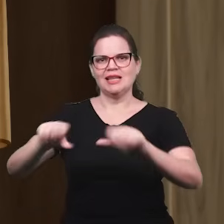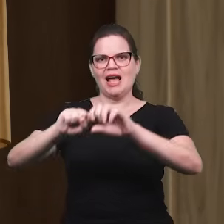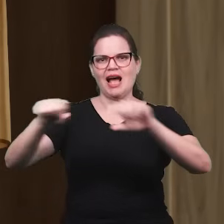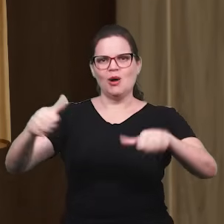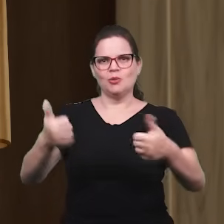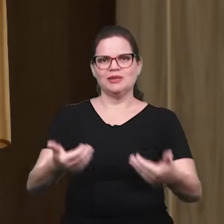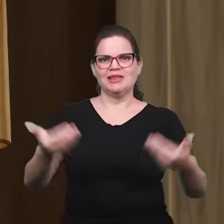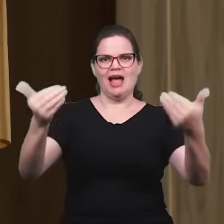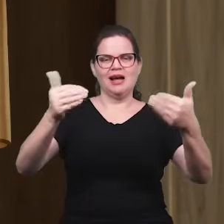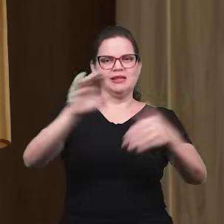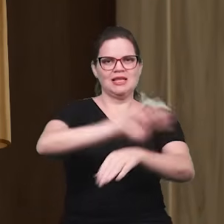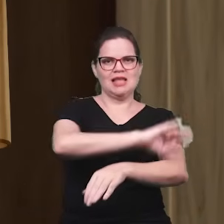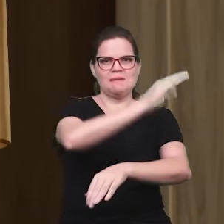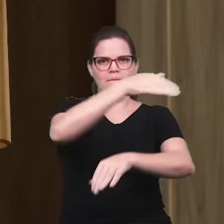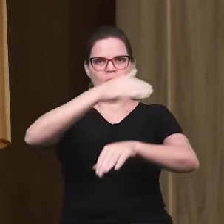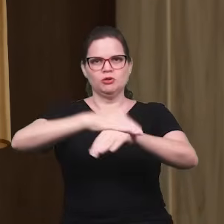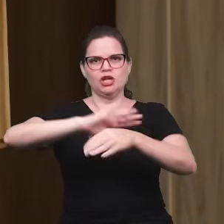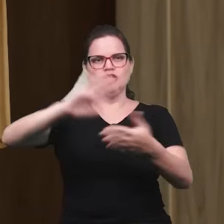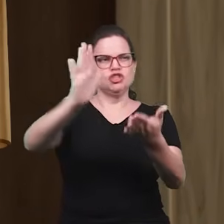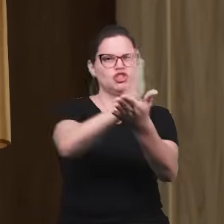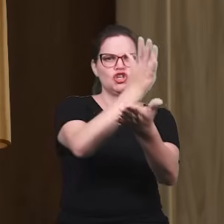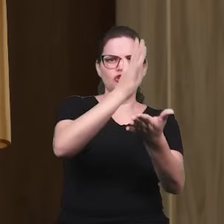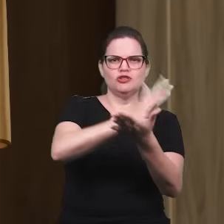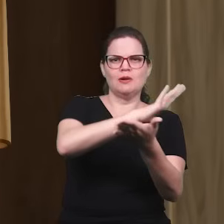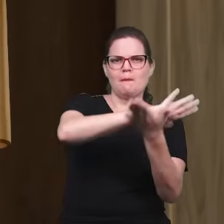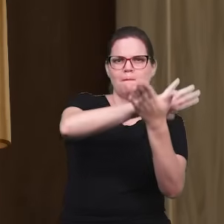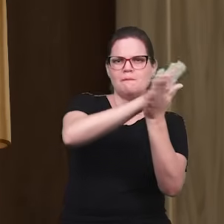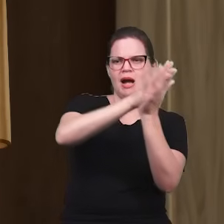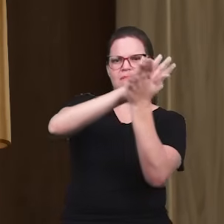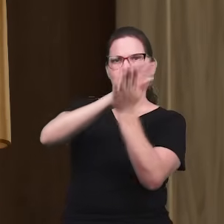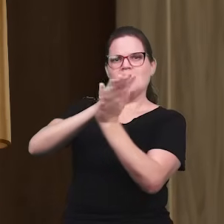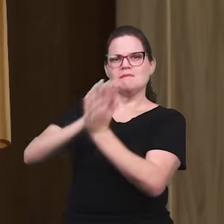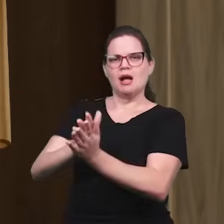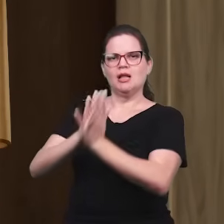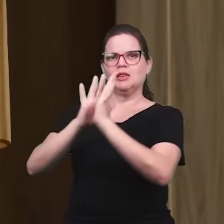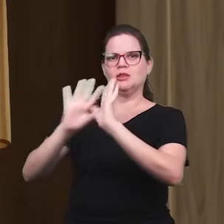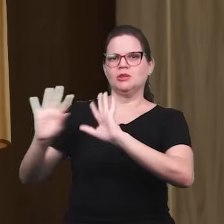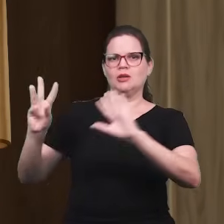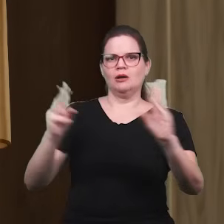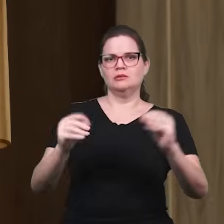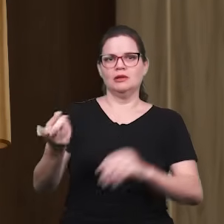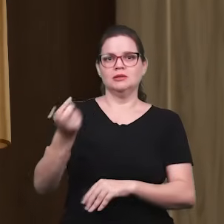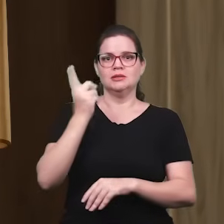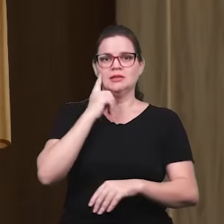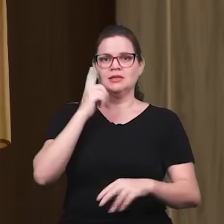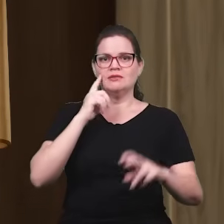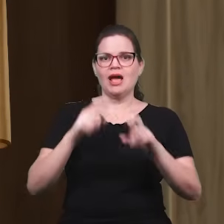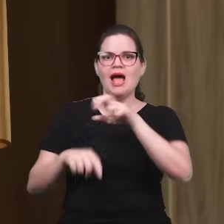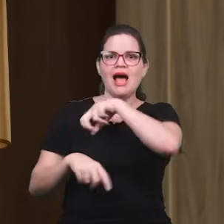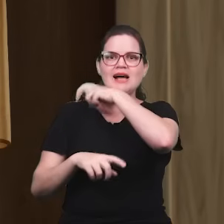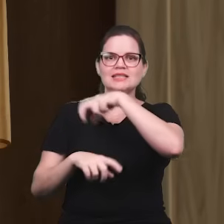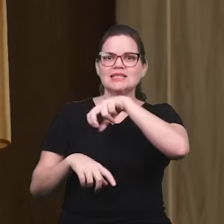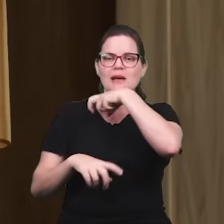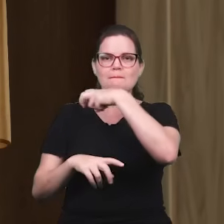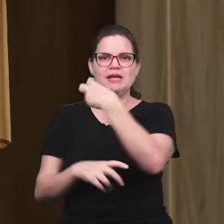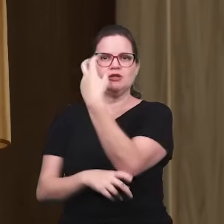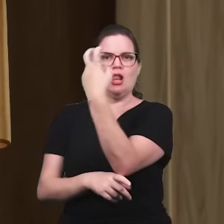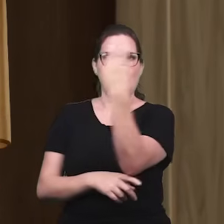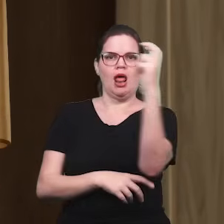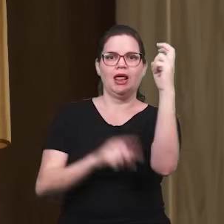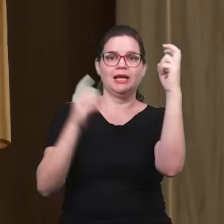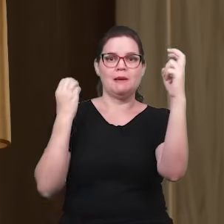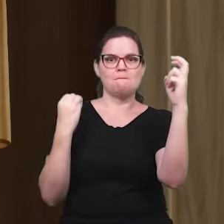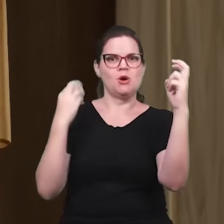deitou abaixo os bosques e fez em pedaços a serpente de metal que Moisés